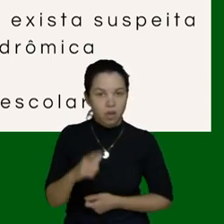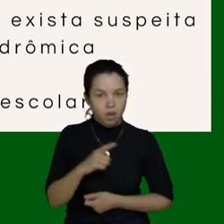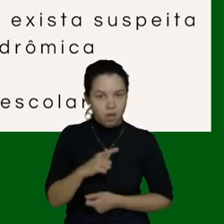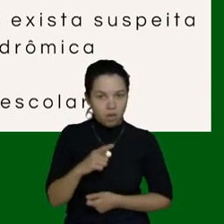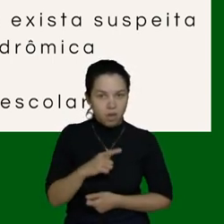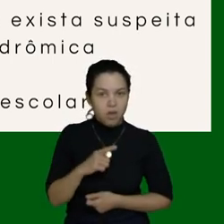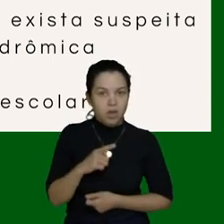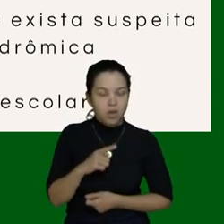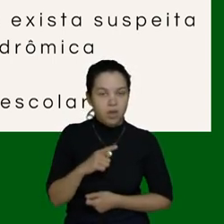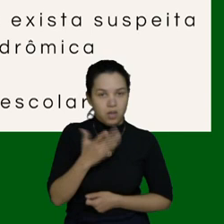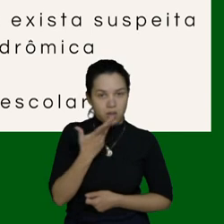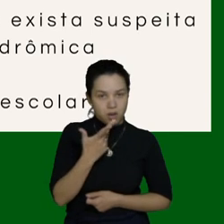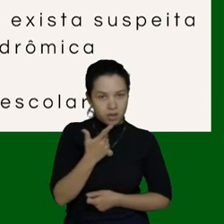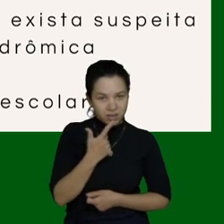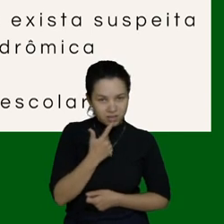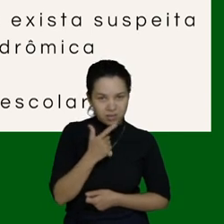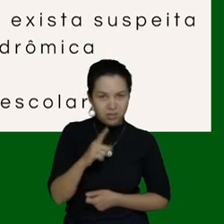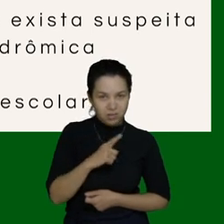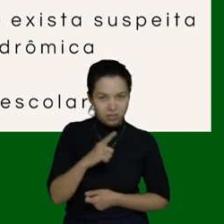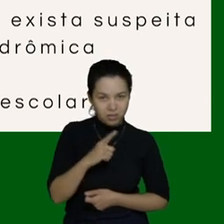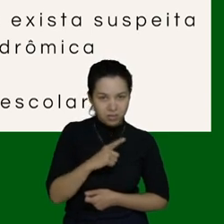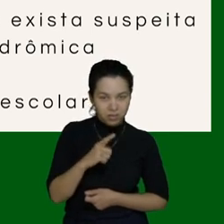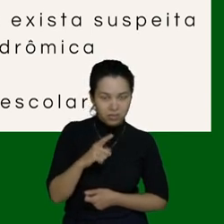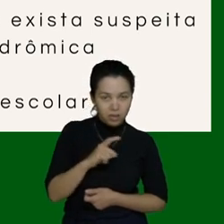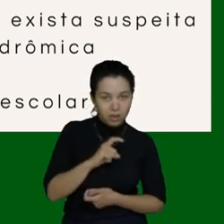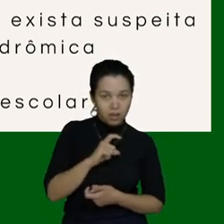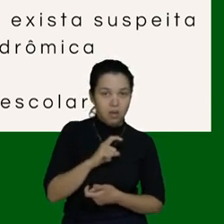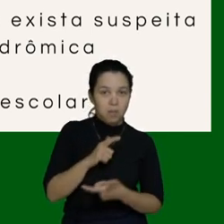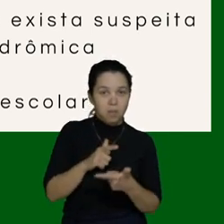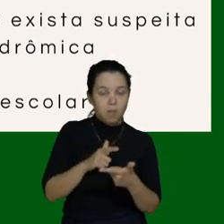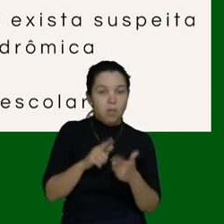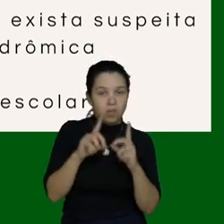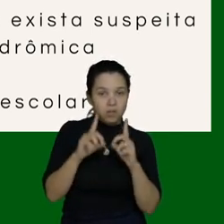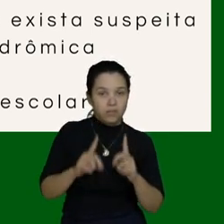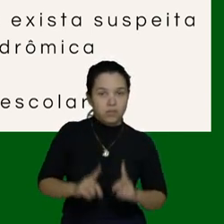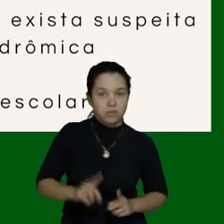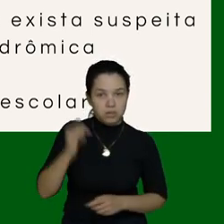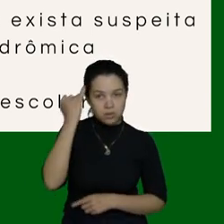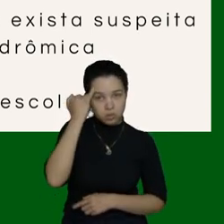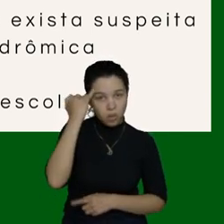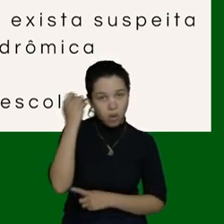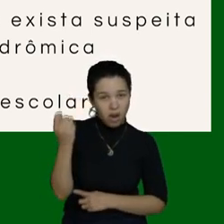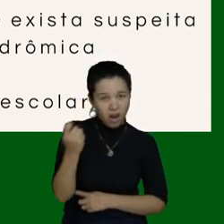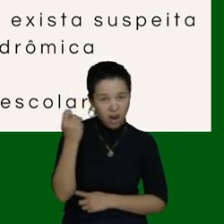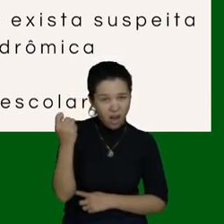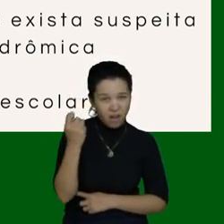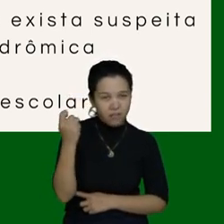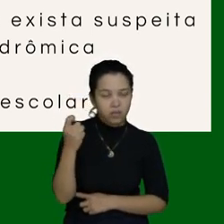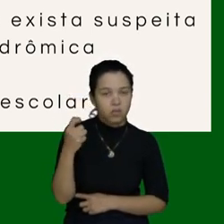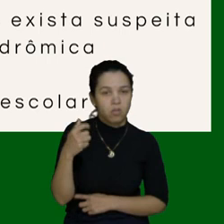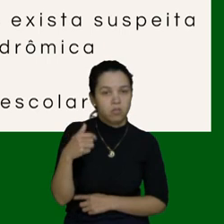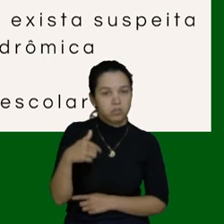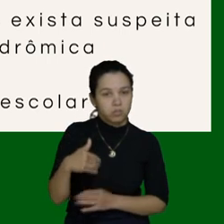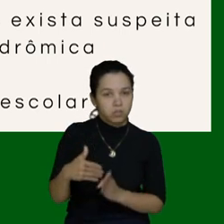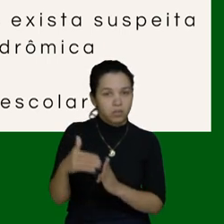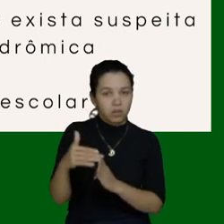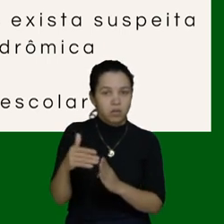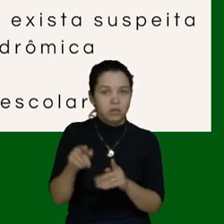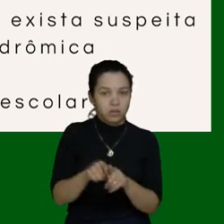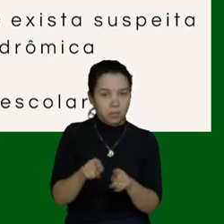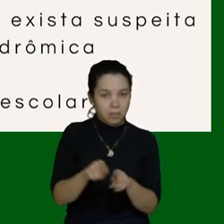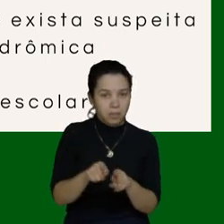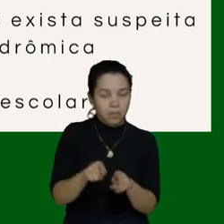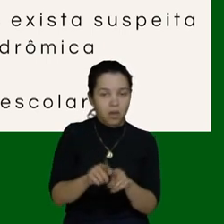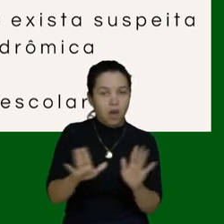grave ou moderado já previamente estabelecido o transtorno do espectro do autismo já com certeza